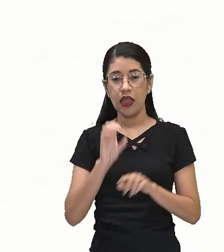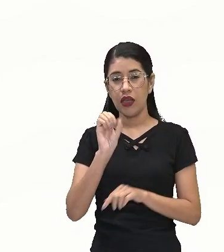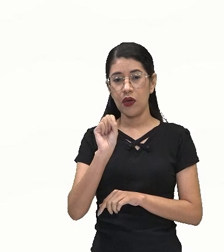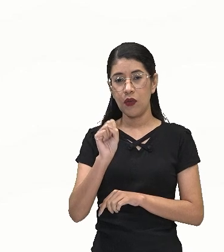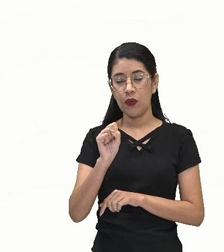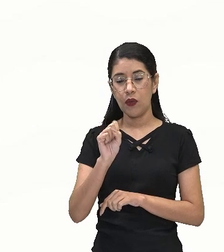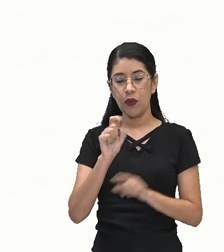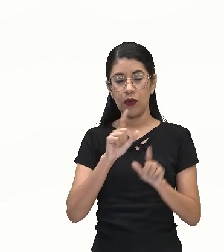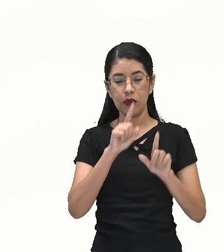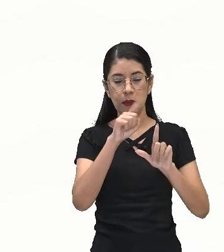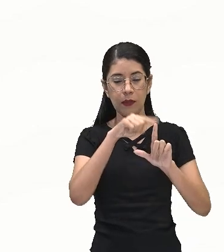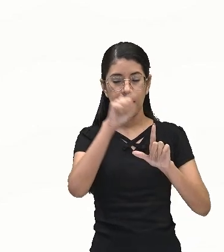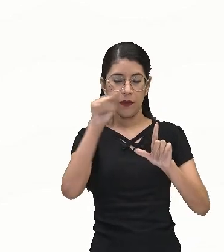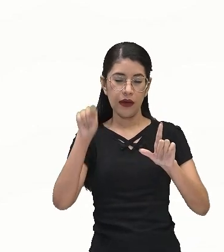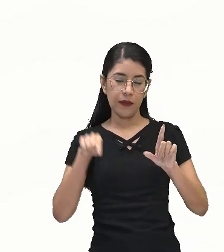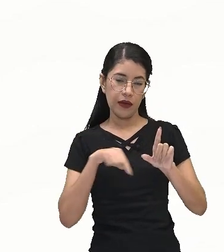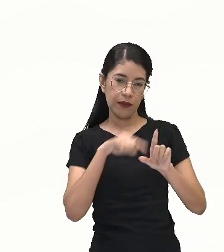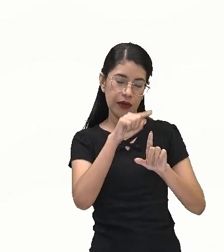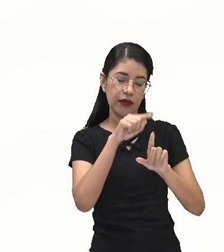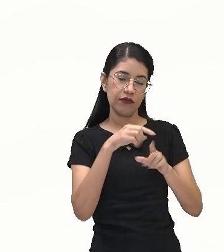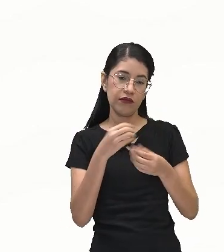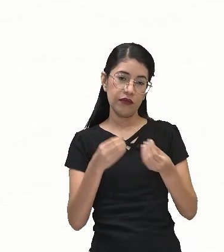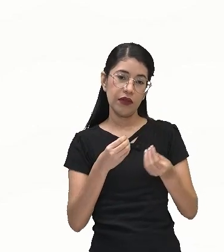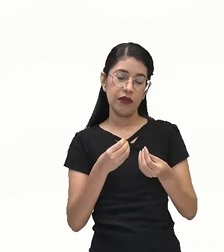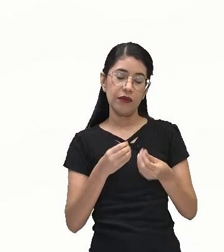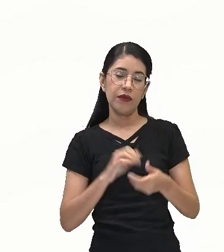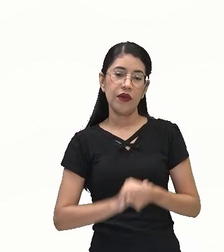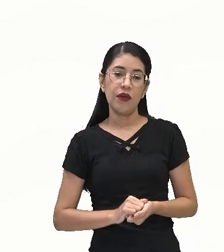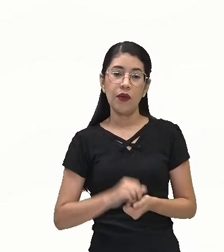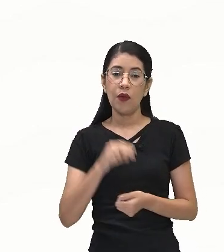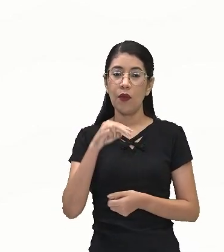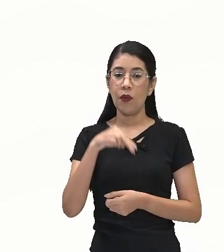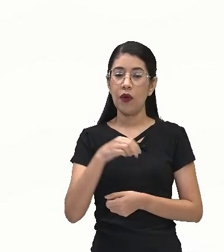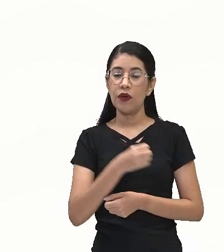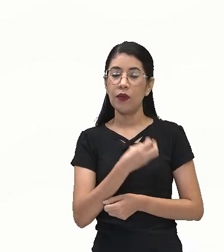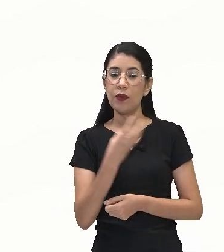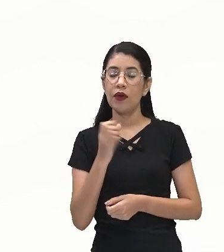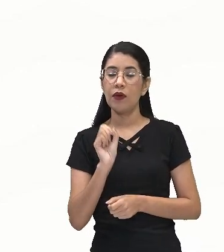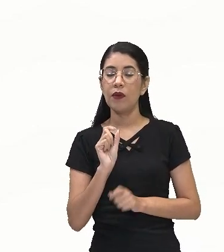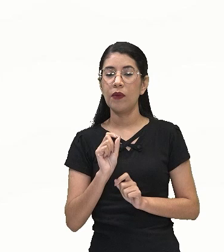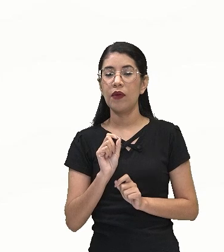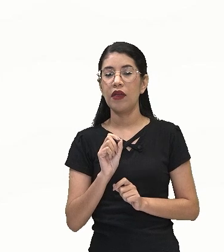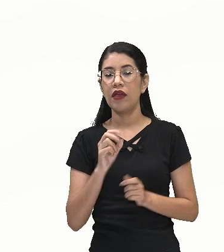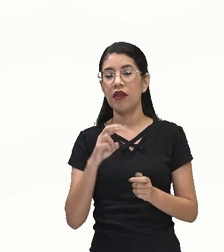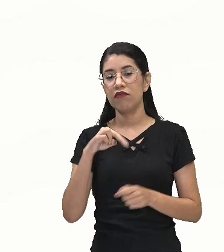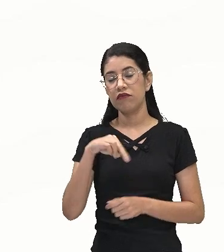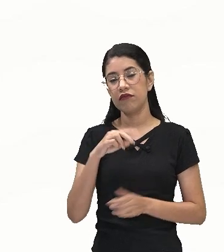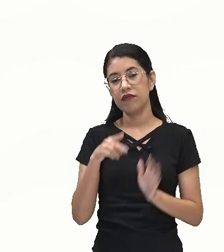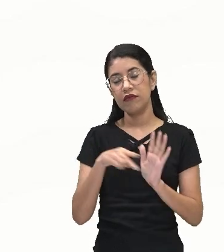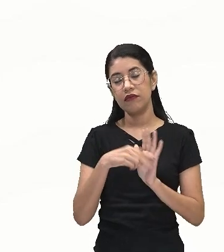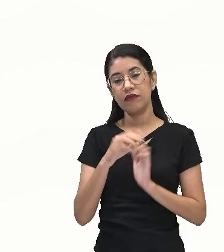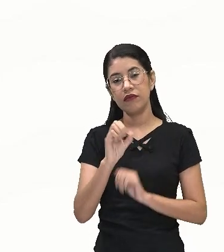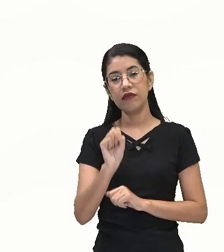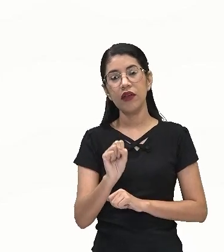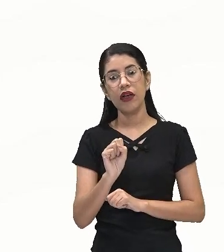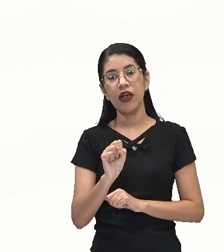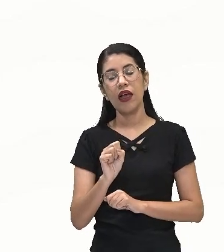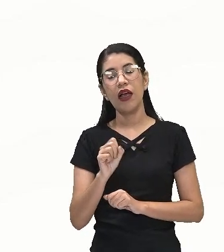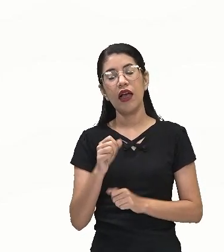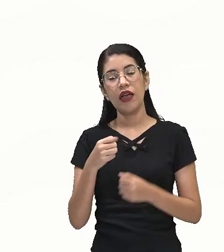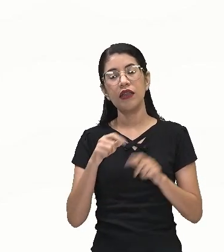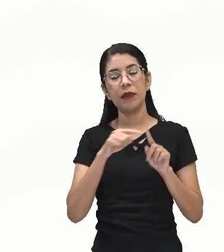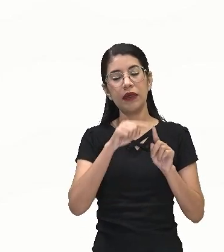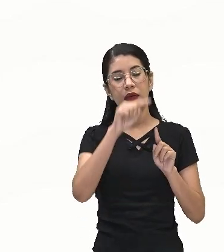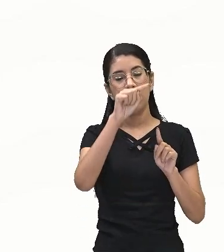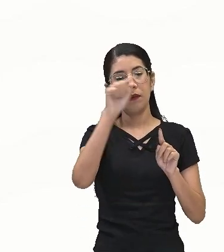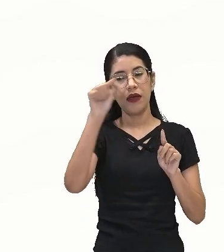sei que são 8 lados, então, lógico, meu N vai ser igual a 8. E aí ele vai dar a medida do lado e vai dar a medida